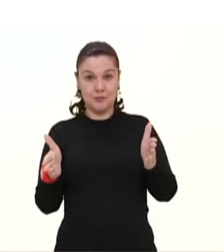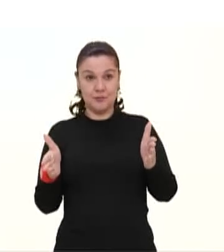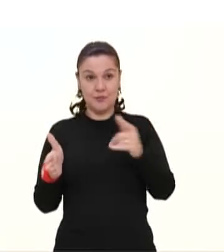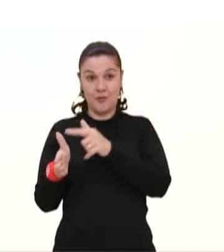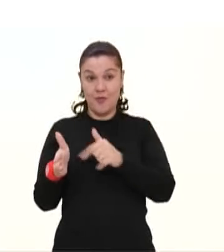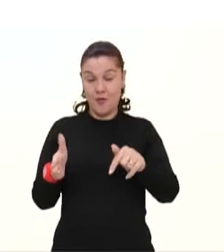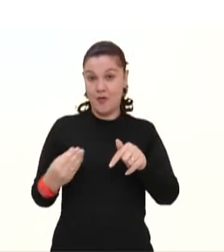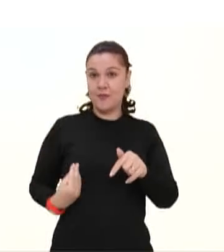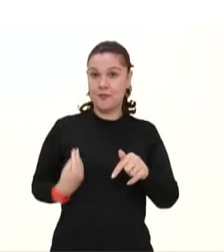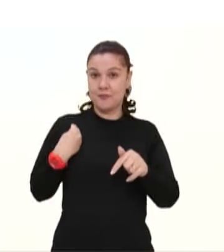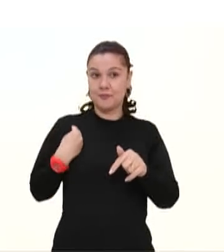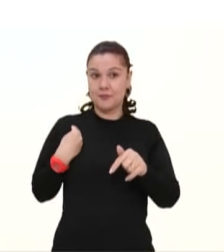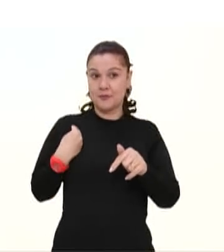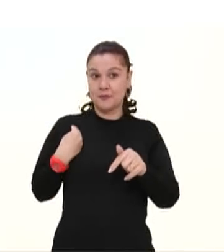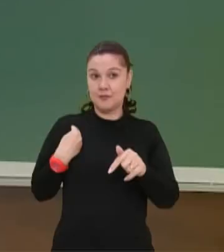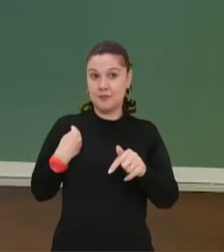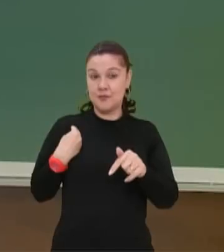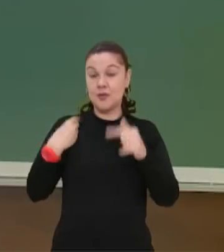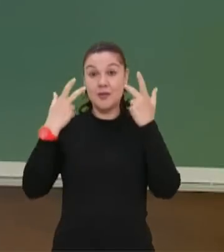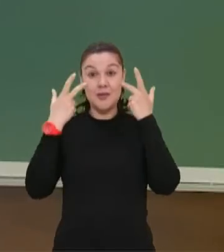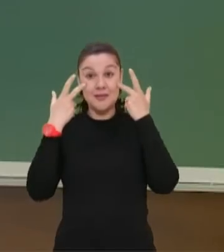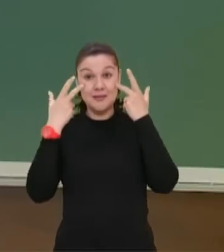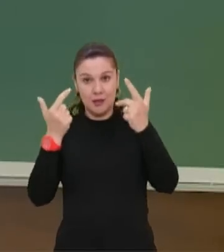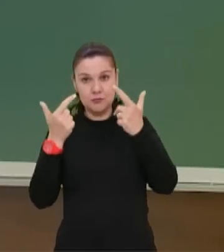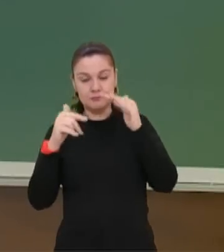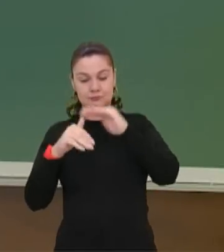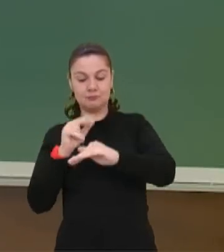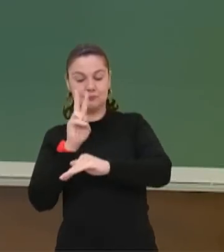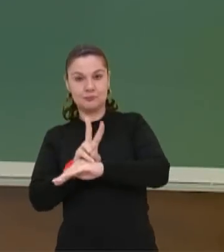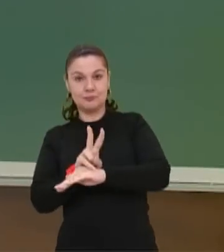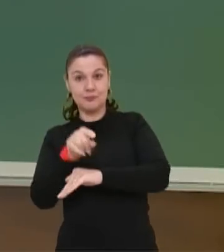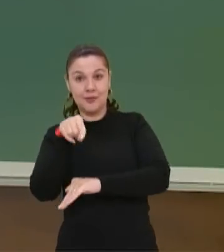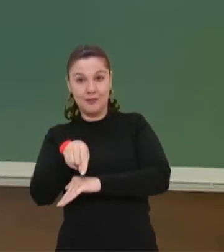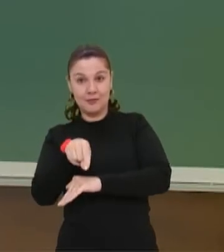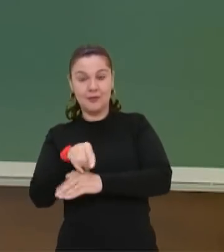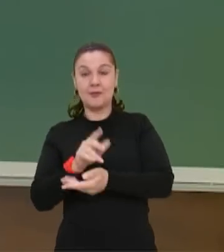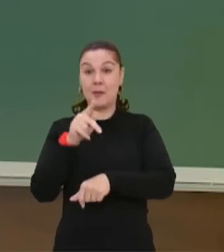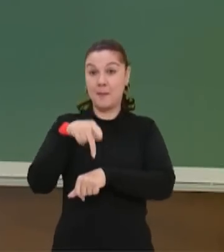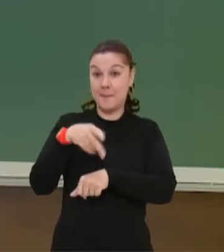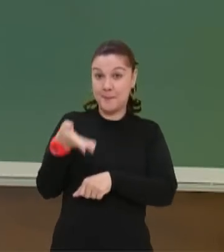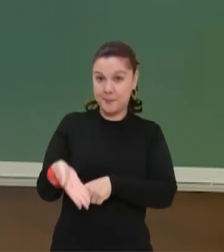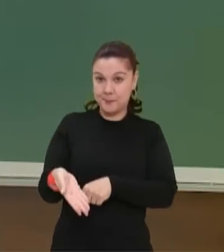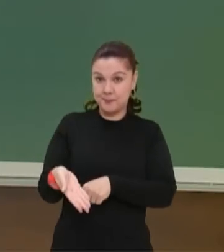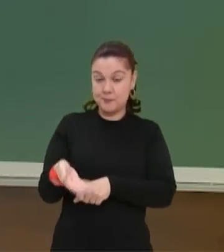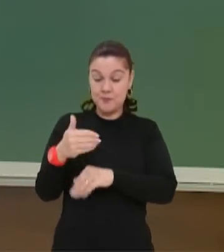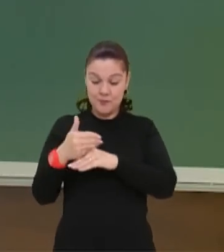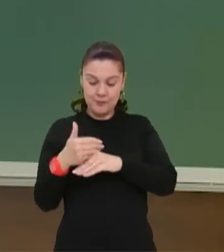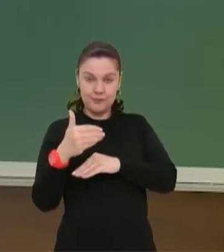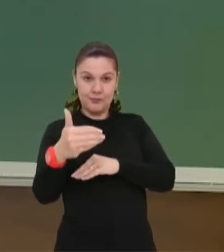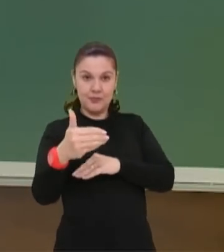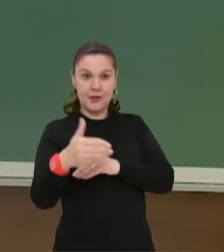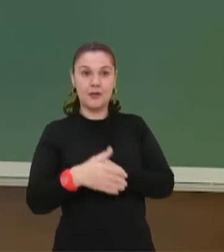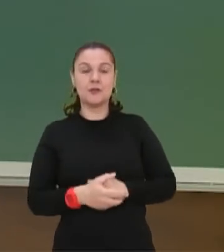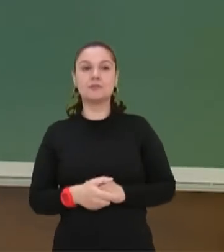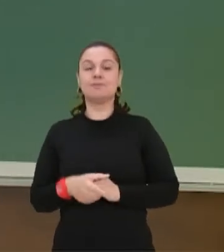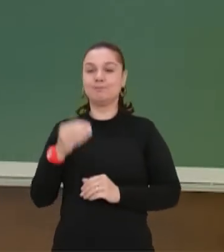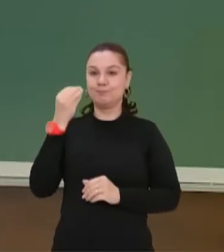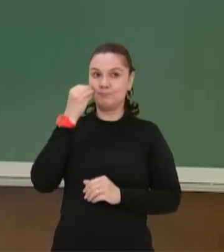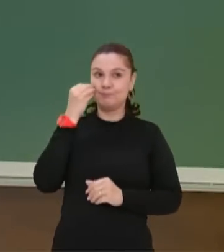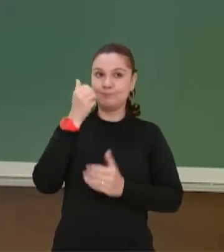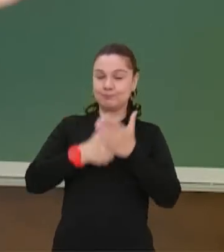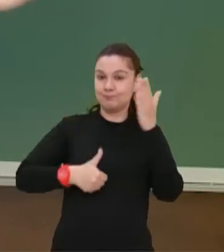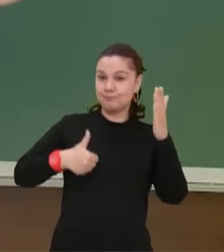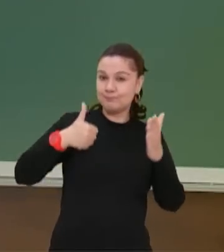ser vivo, ó, naturalmente conservado numa rocha sedimentar. E aí, a partir disso, procurando